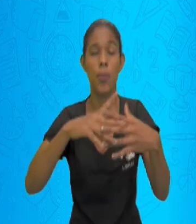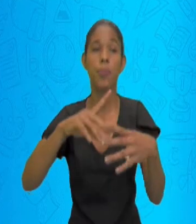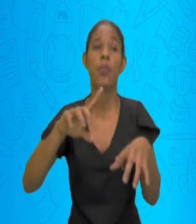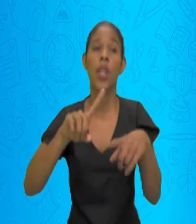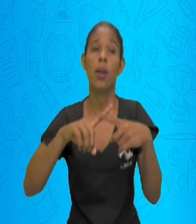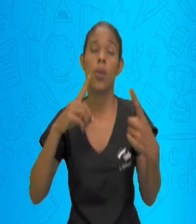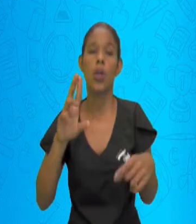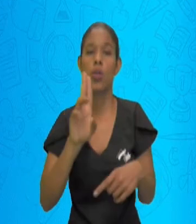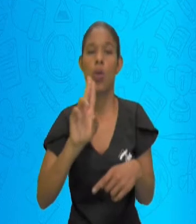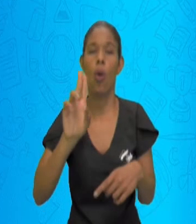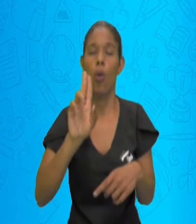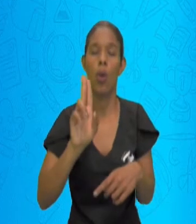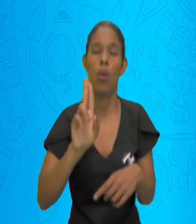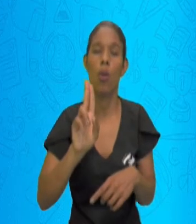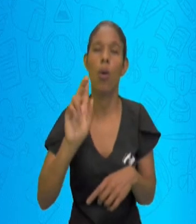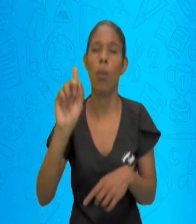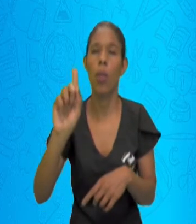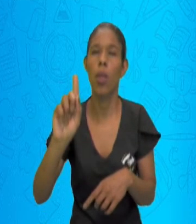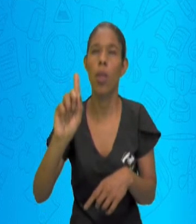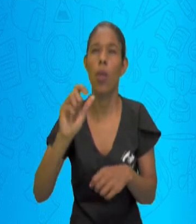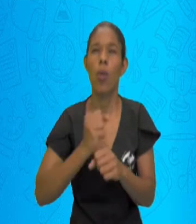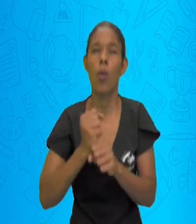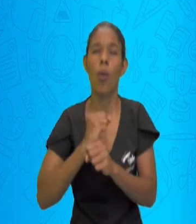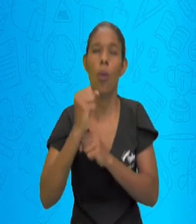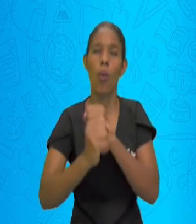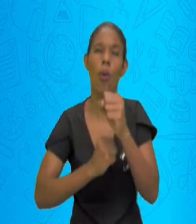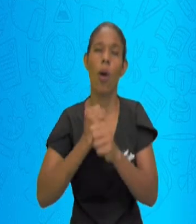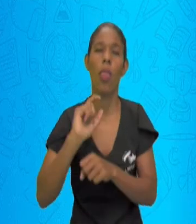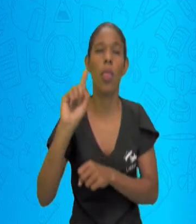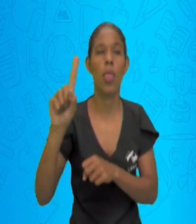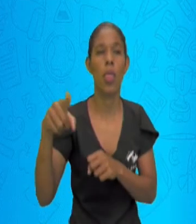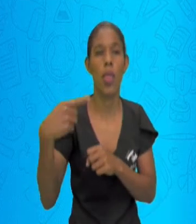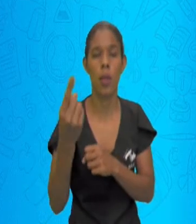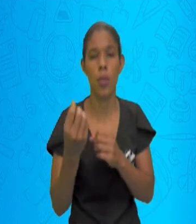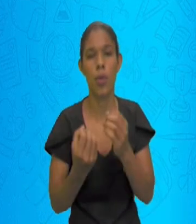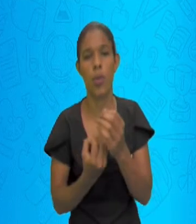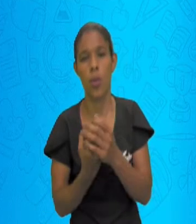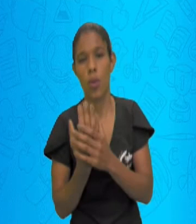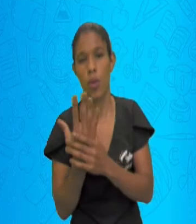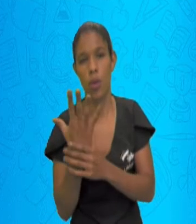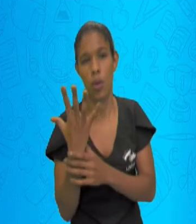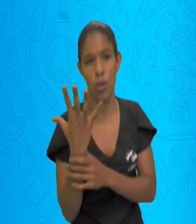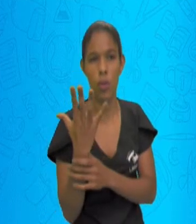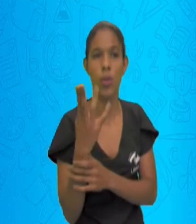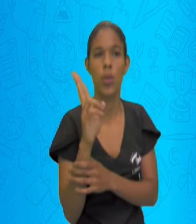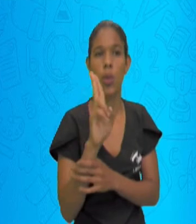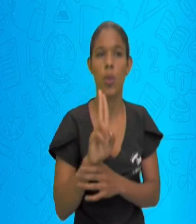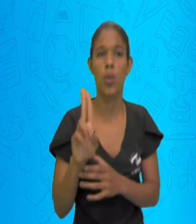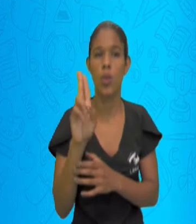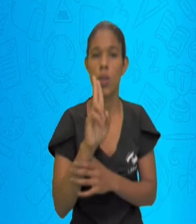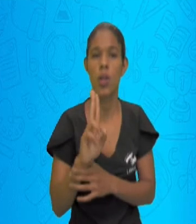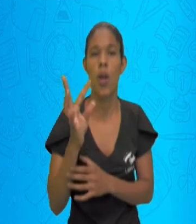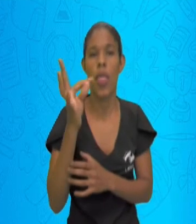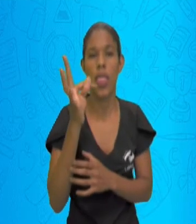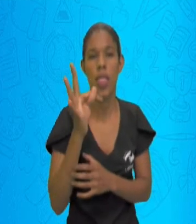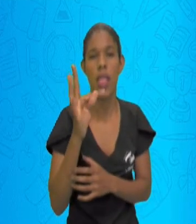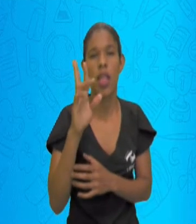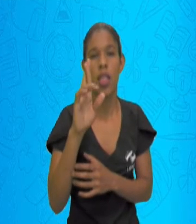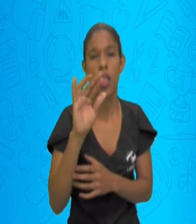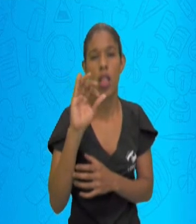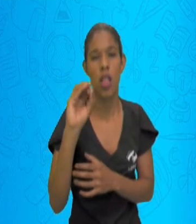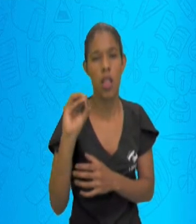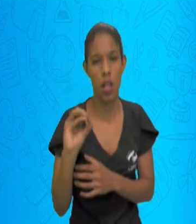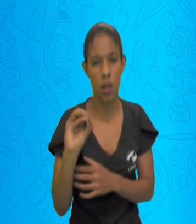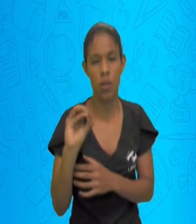quando Temístocles Aragão foi convidado pelos dois. Um novo veículo foi utilizado com a inscrição Trio Elétrico